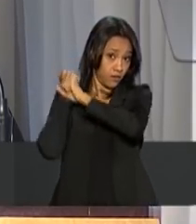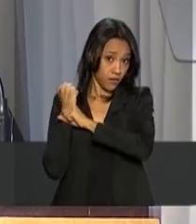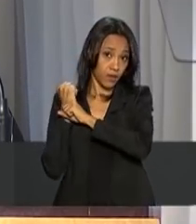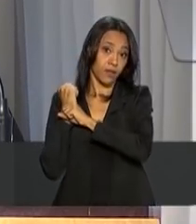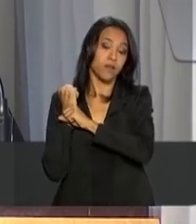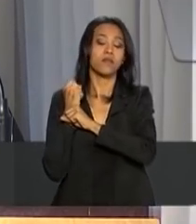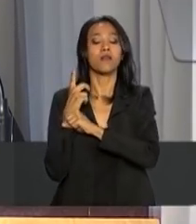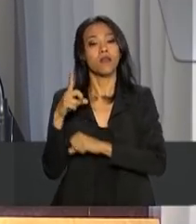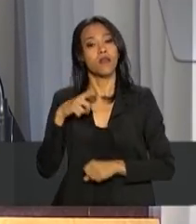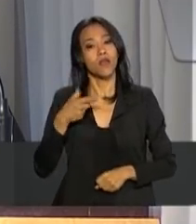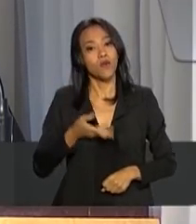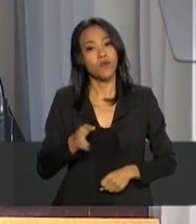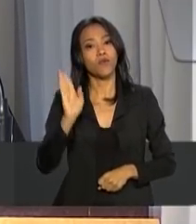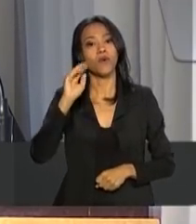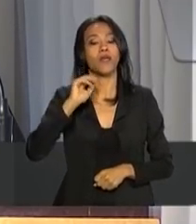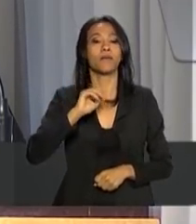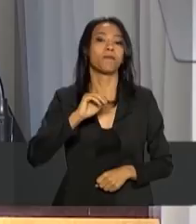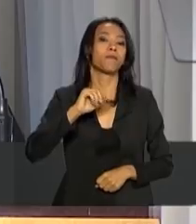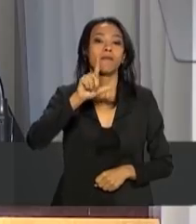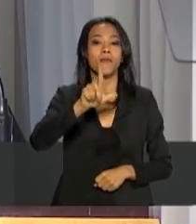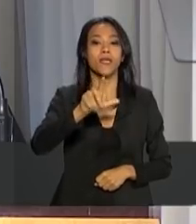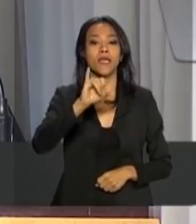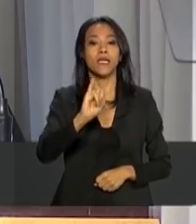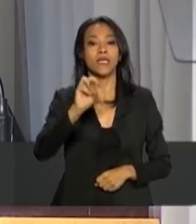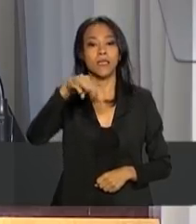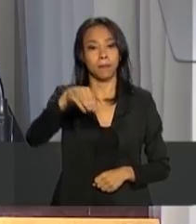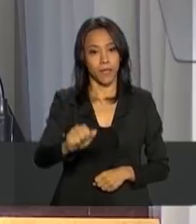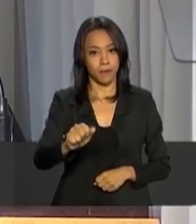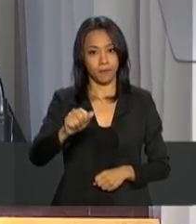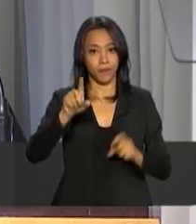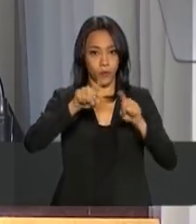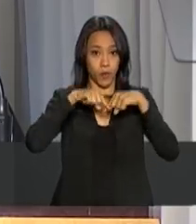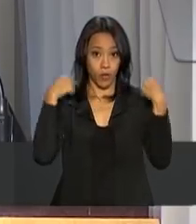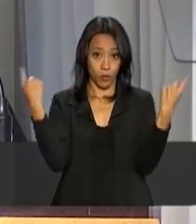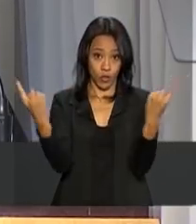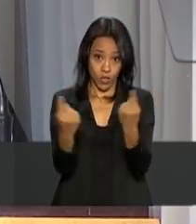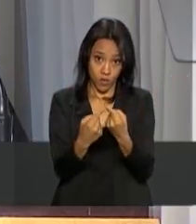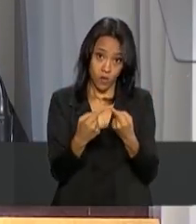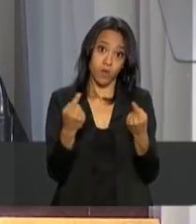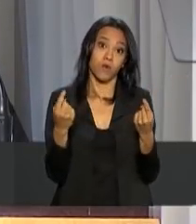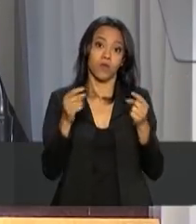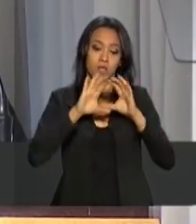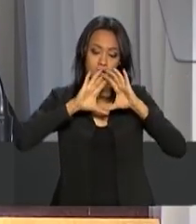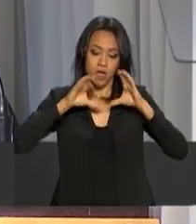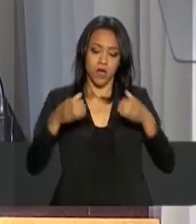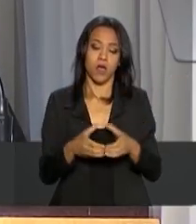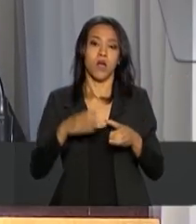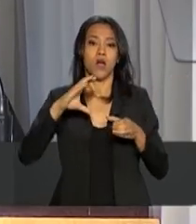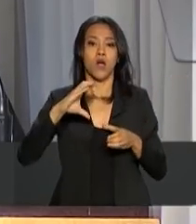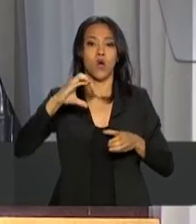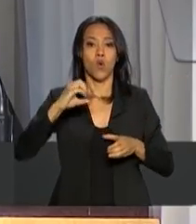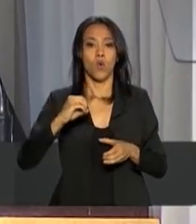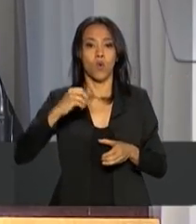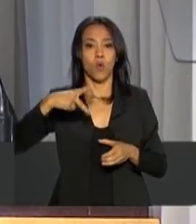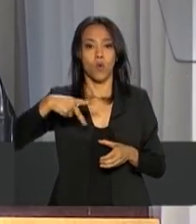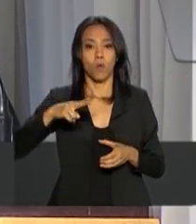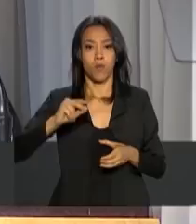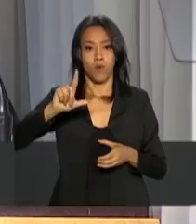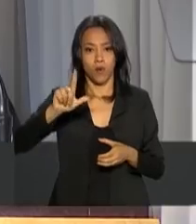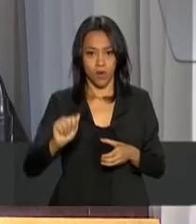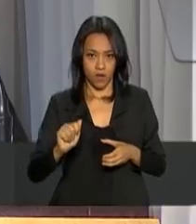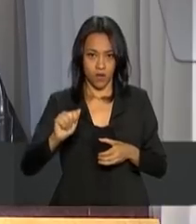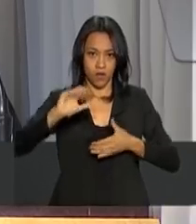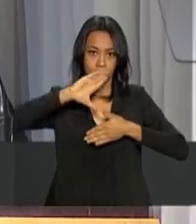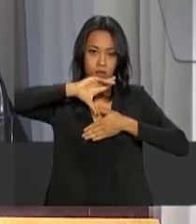estive em Lima, numa reunião da Cúpula das Américas, e o presidente Macri, que faz um belíssimo trabalho na